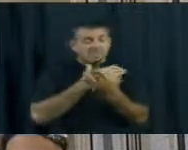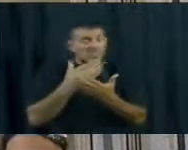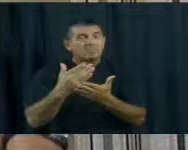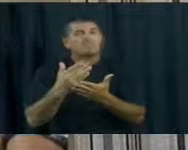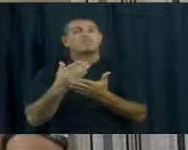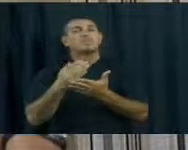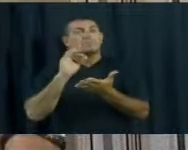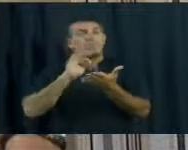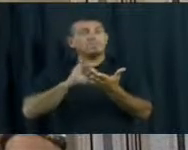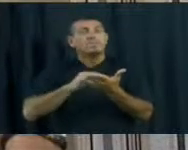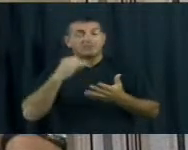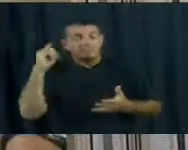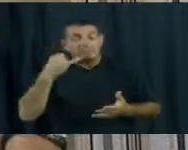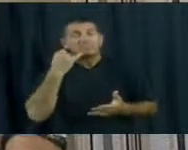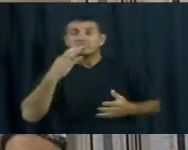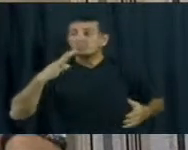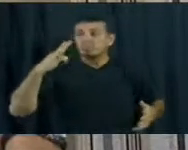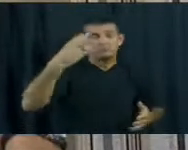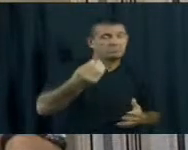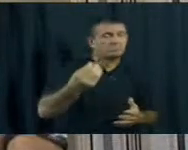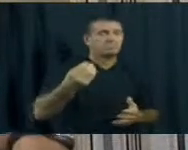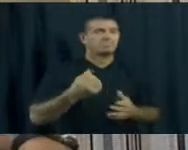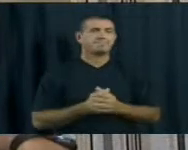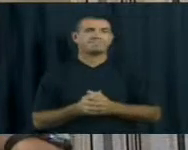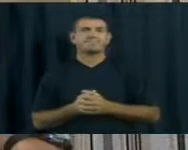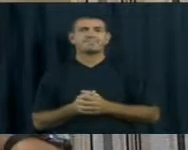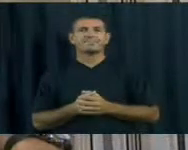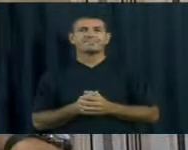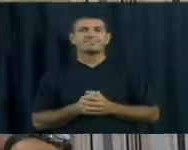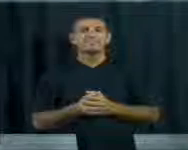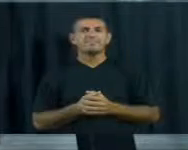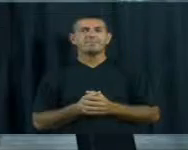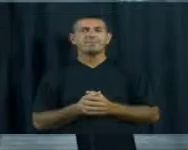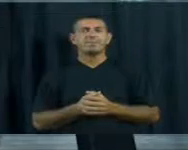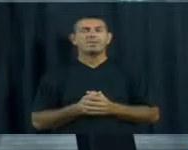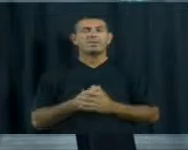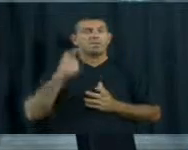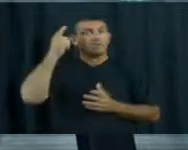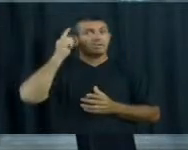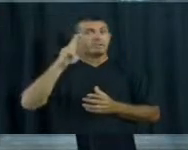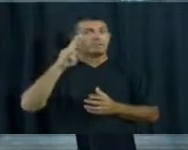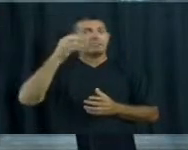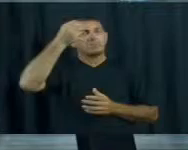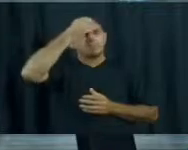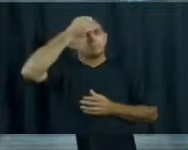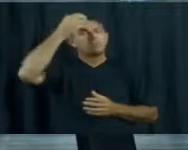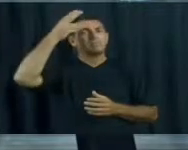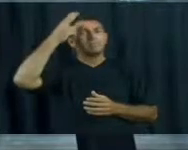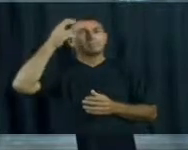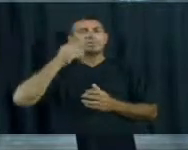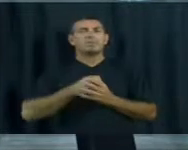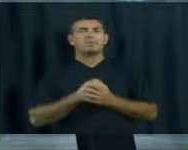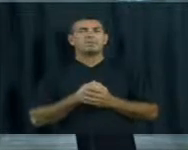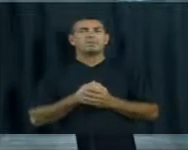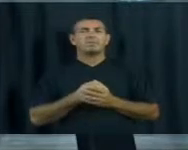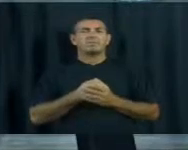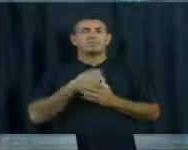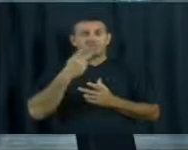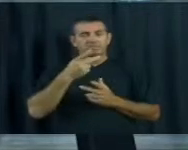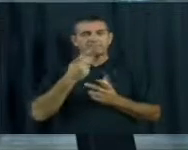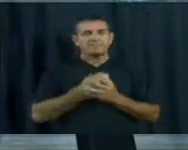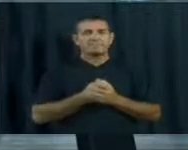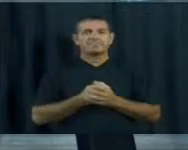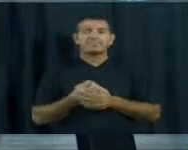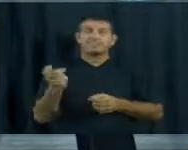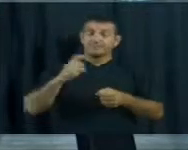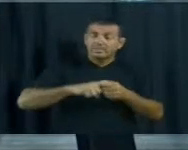intuito de dar oportunidade para todos. Perfeito. Prefeito, para a gente finalizar esse primeiro bloco, porque no segundo bloco a gente volta com o